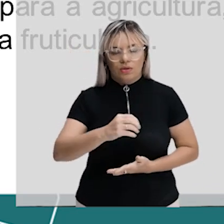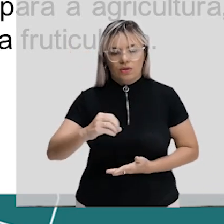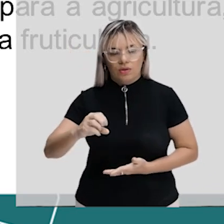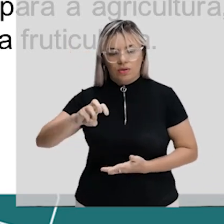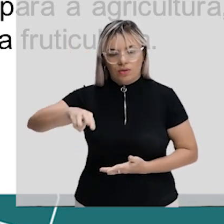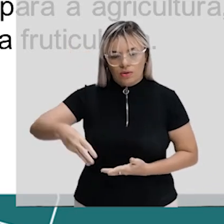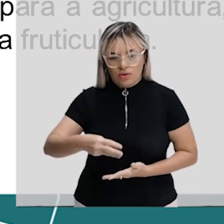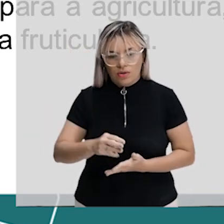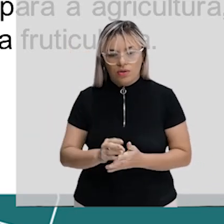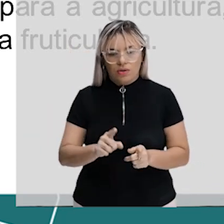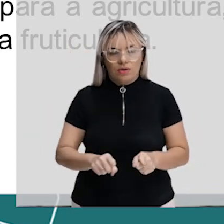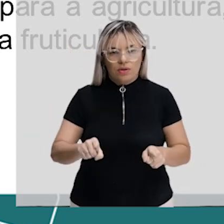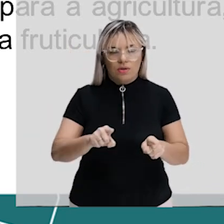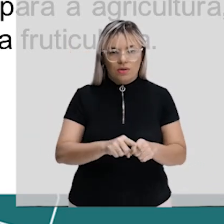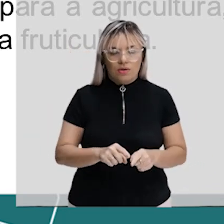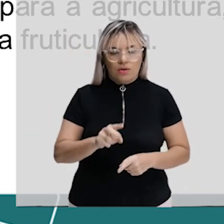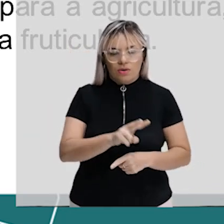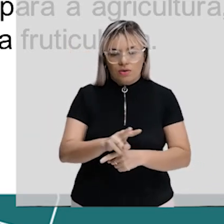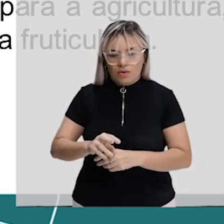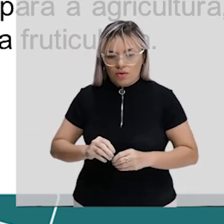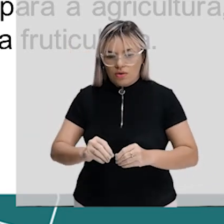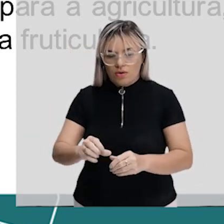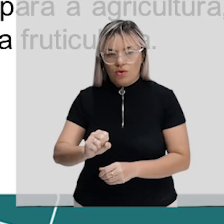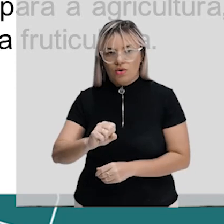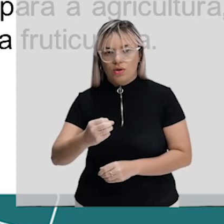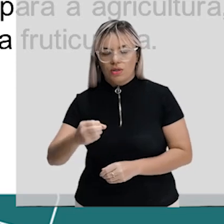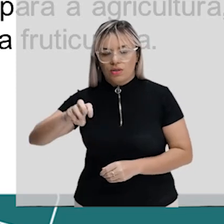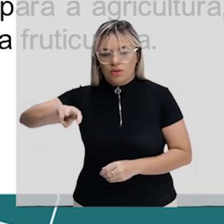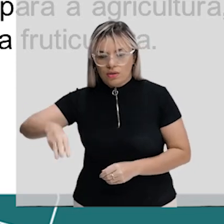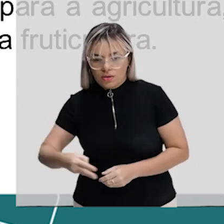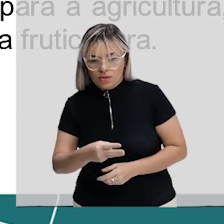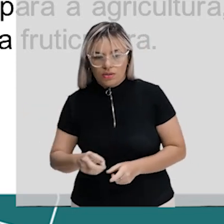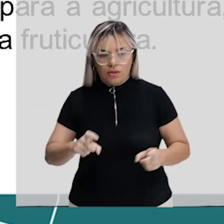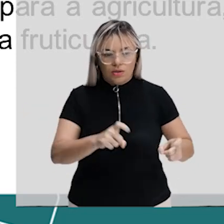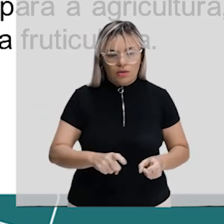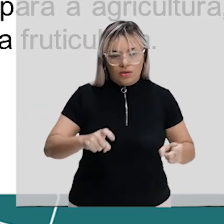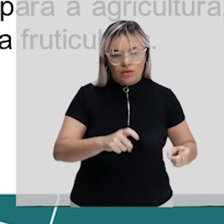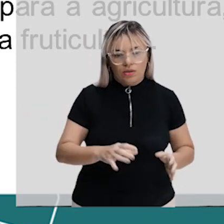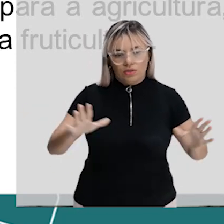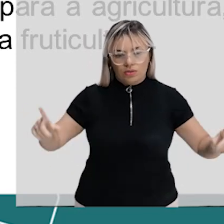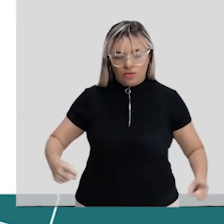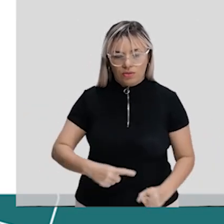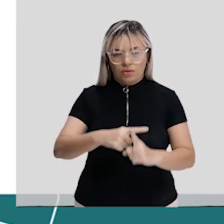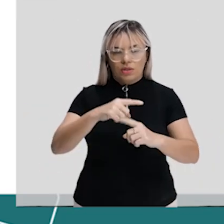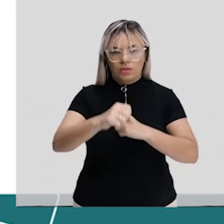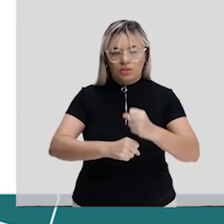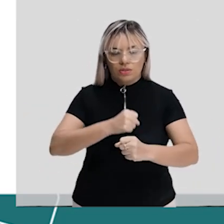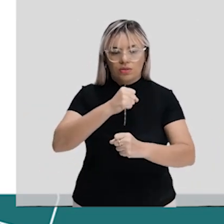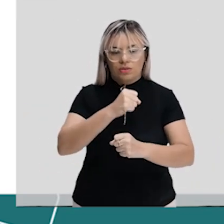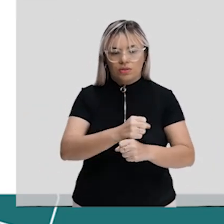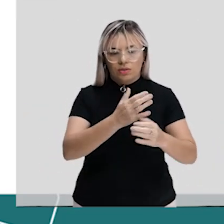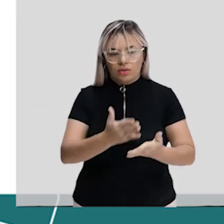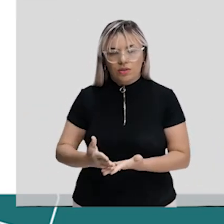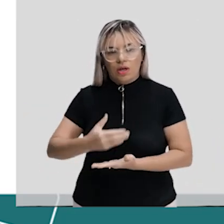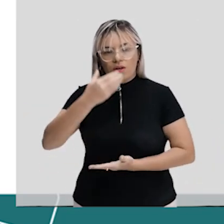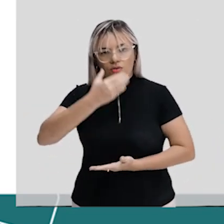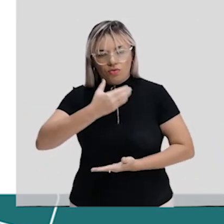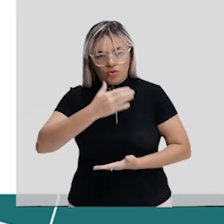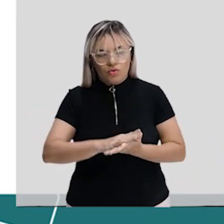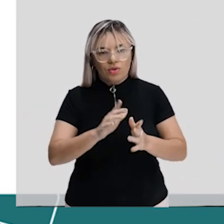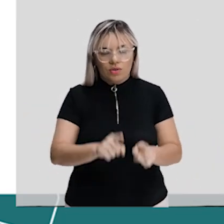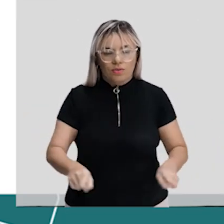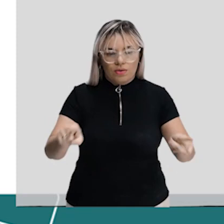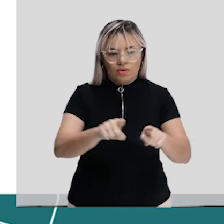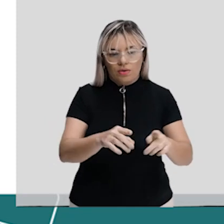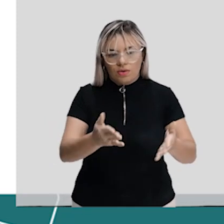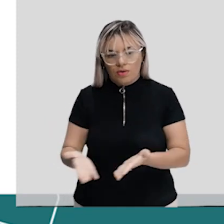somadas as lavouras anuais e as perenes, como o café e a fruticultura. De acordo com os dados